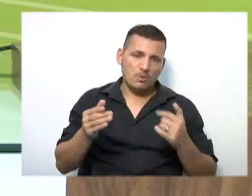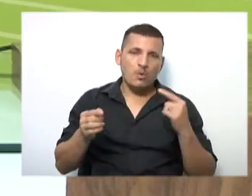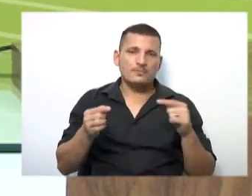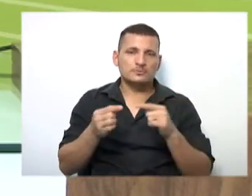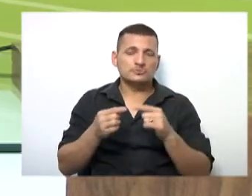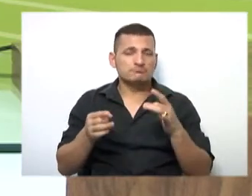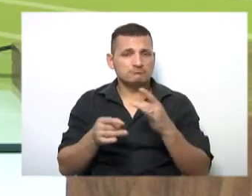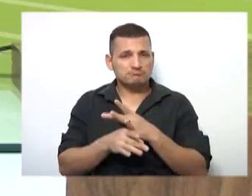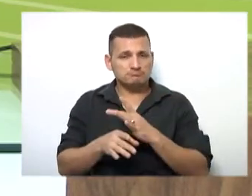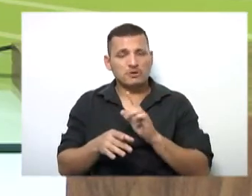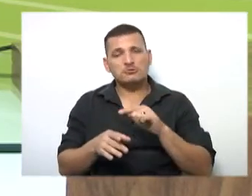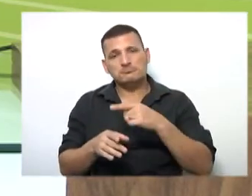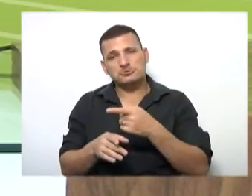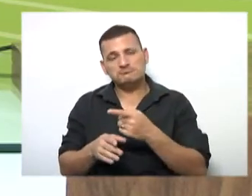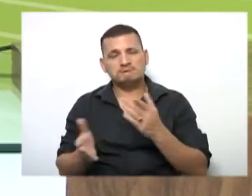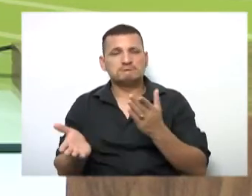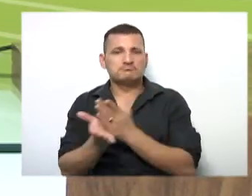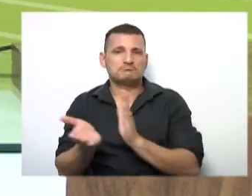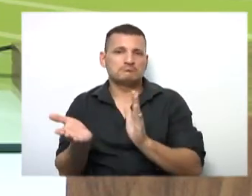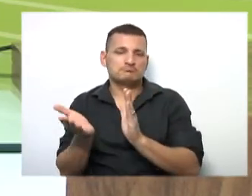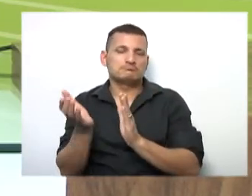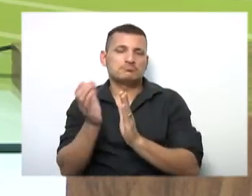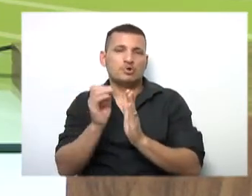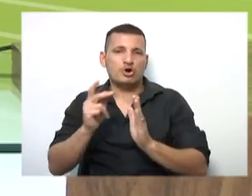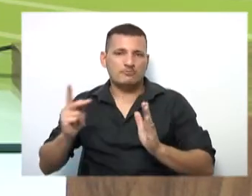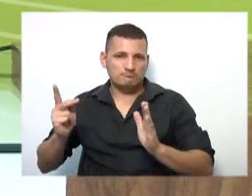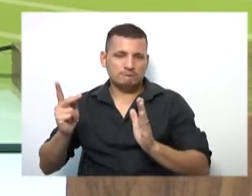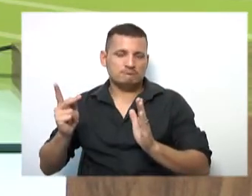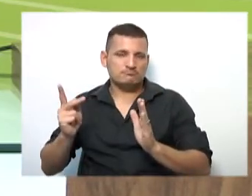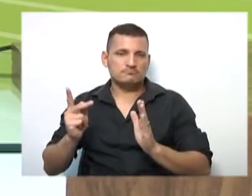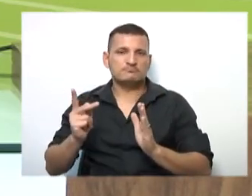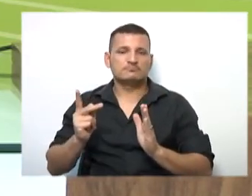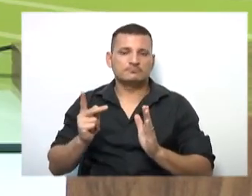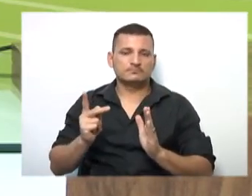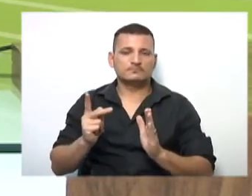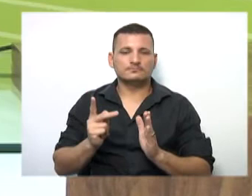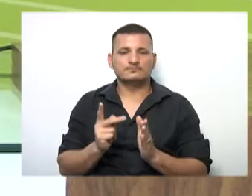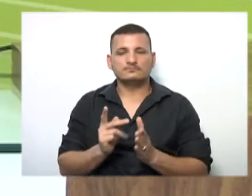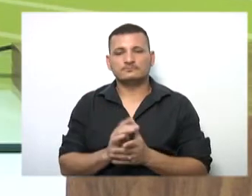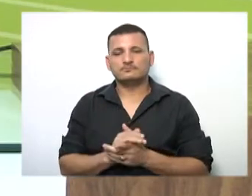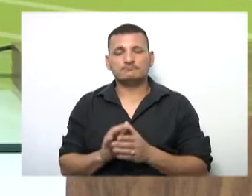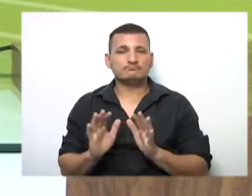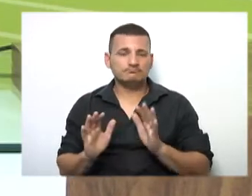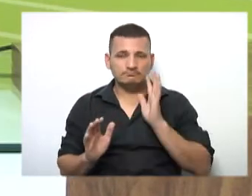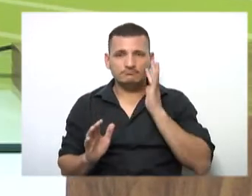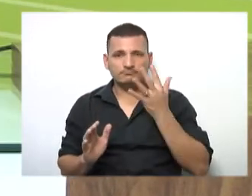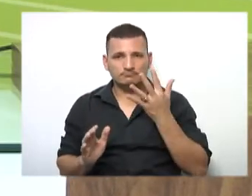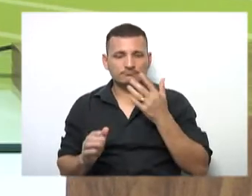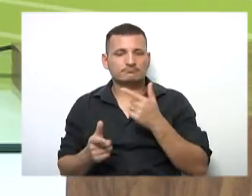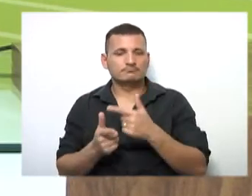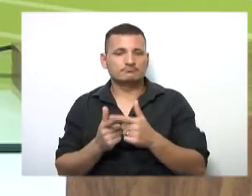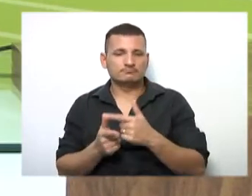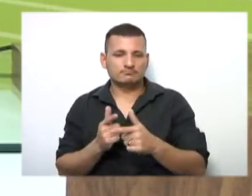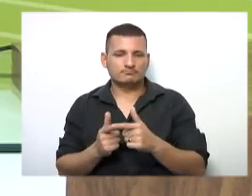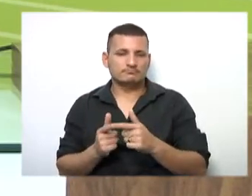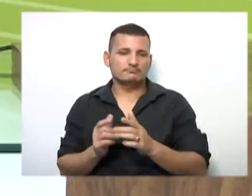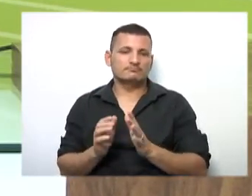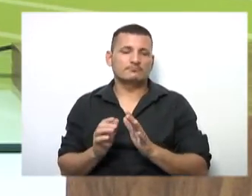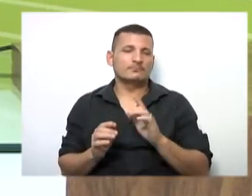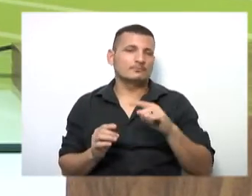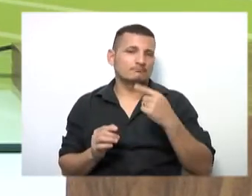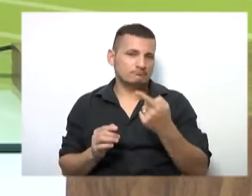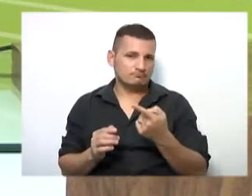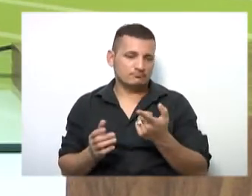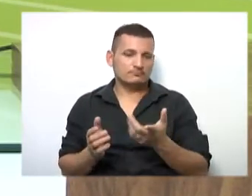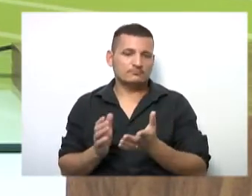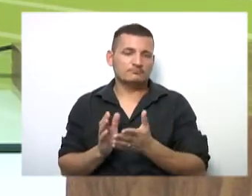objetivo, vai sanar essa demanda social, essa necessidade social, vai resolver esse problema público e vai, com